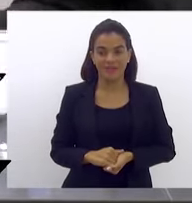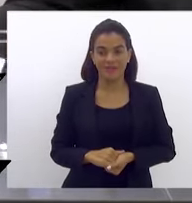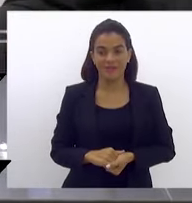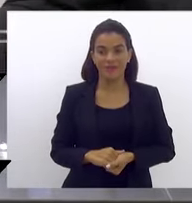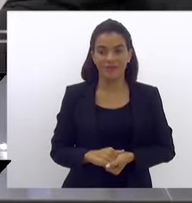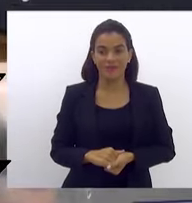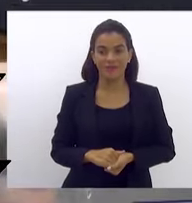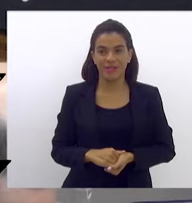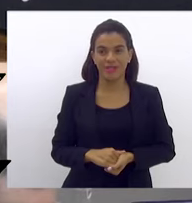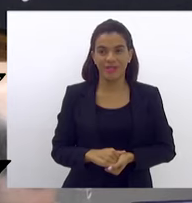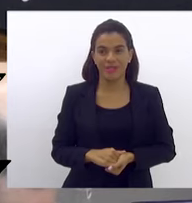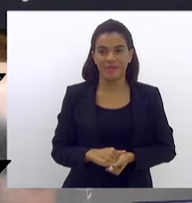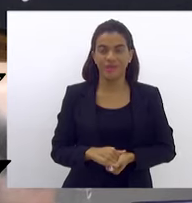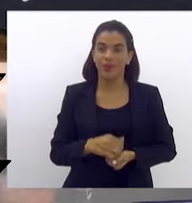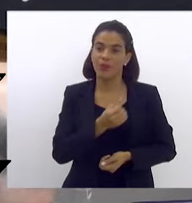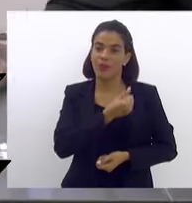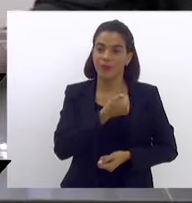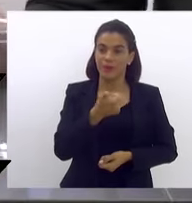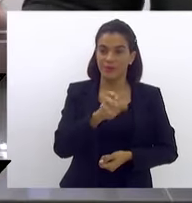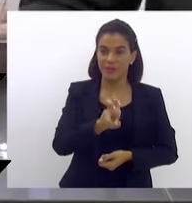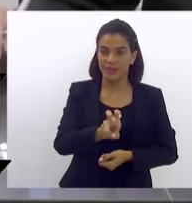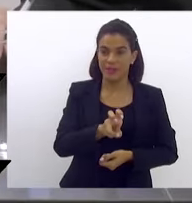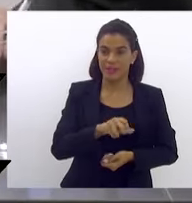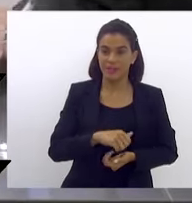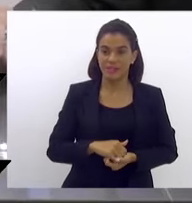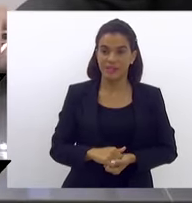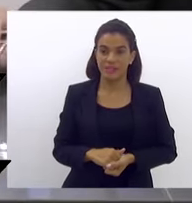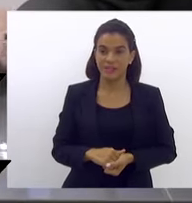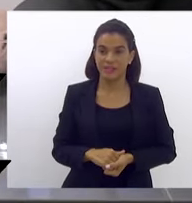aprovado item 15 da